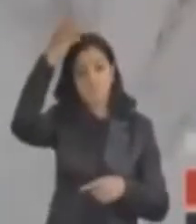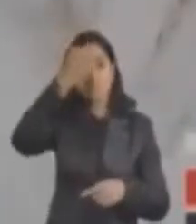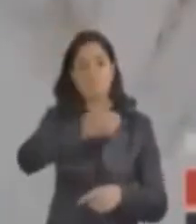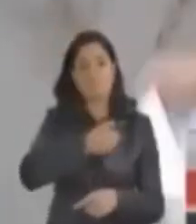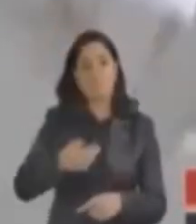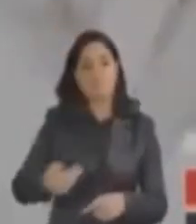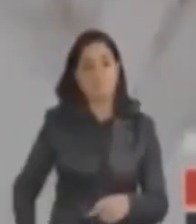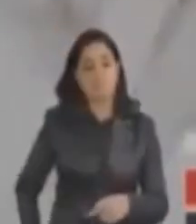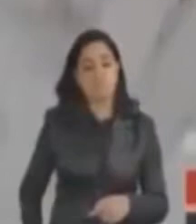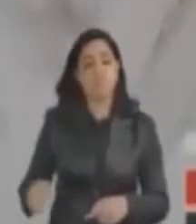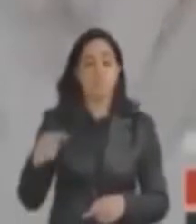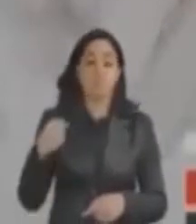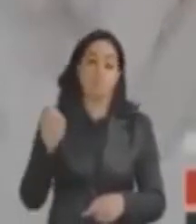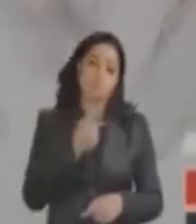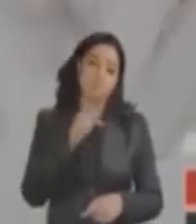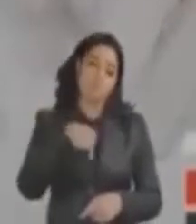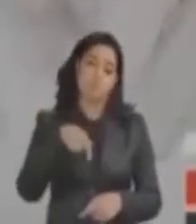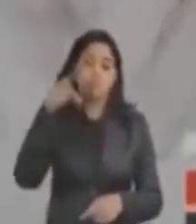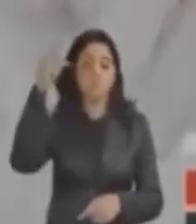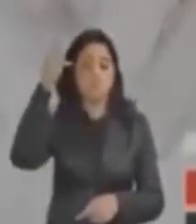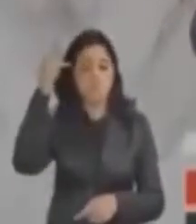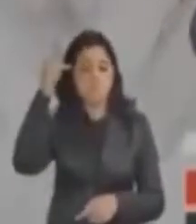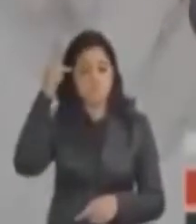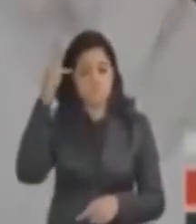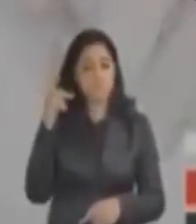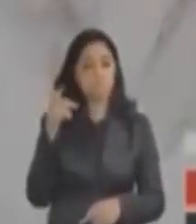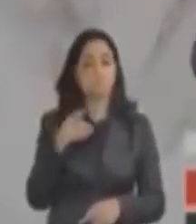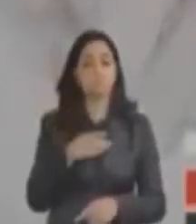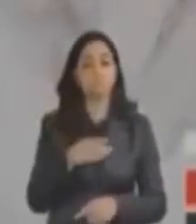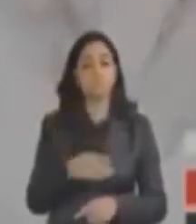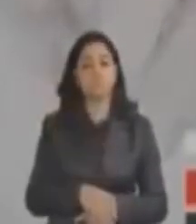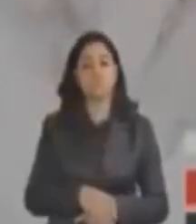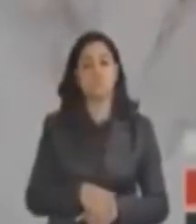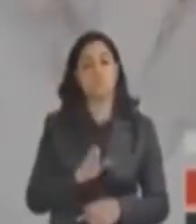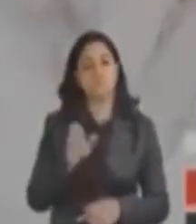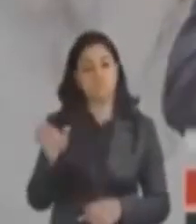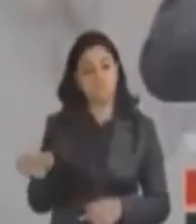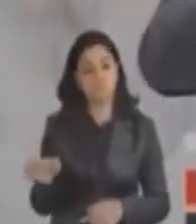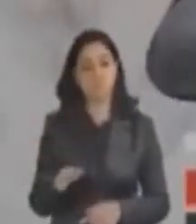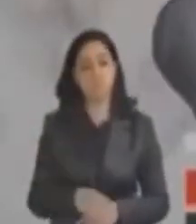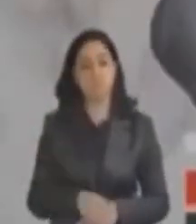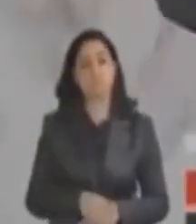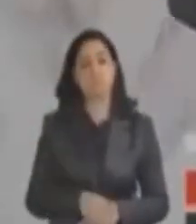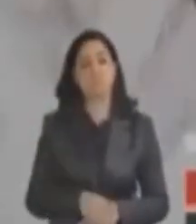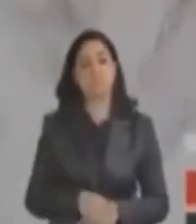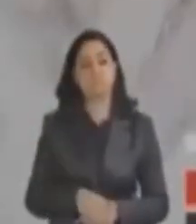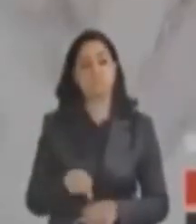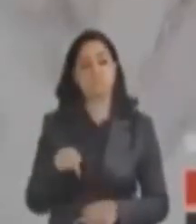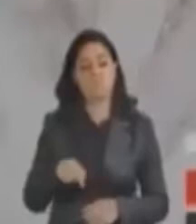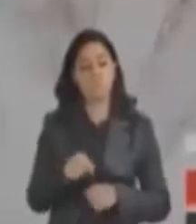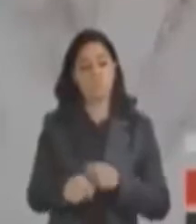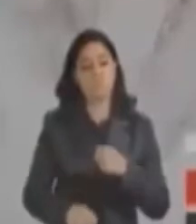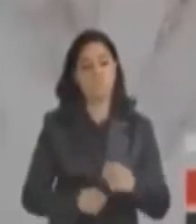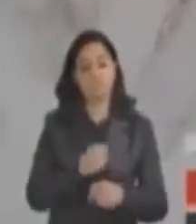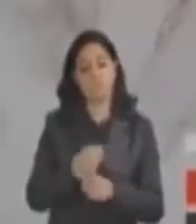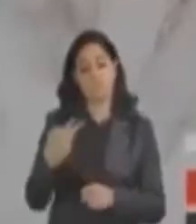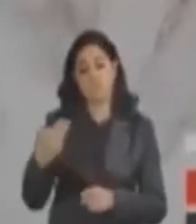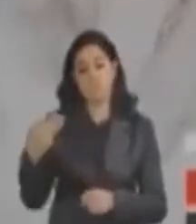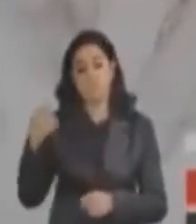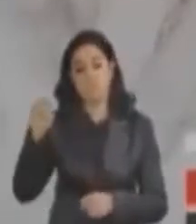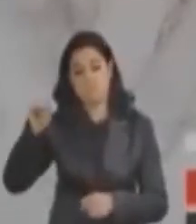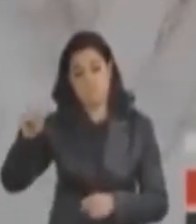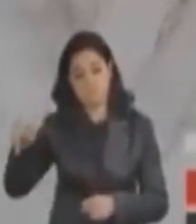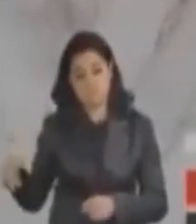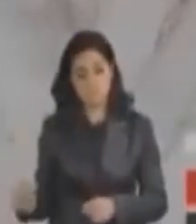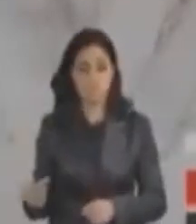aqui no estado de são paulo nós vamos destinar para a desoneração fiscal este ano 23 bilhões de reais que